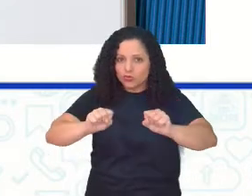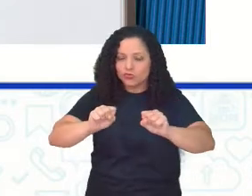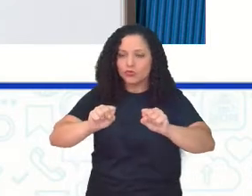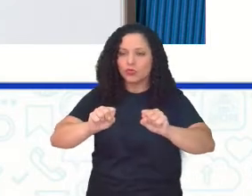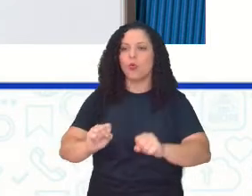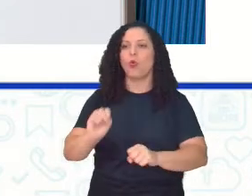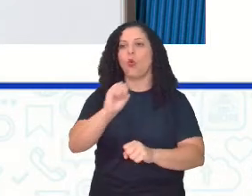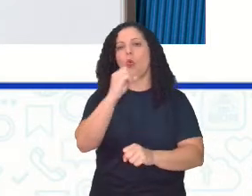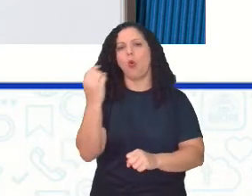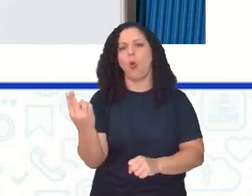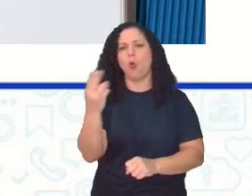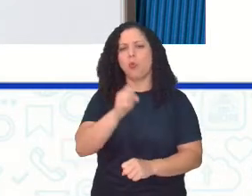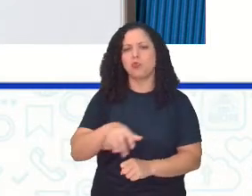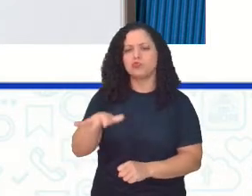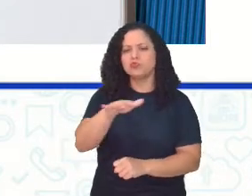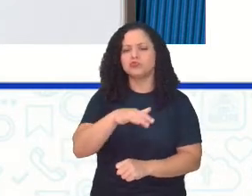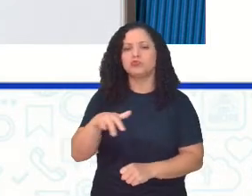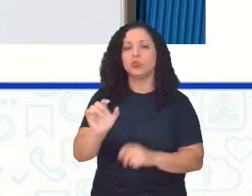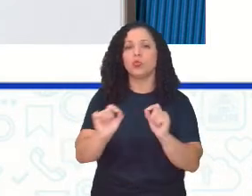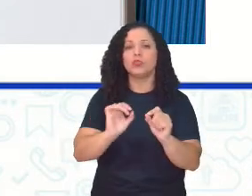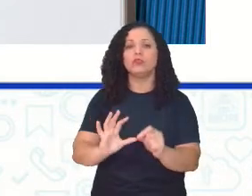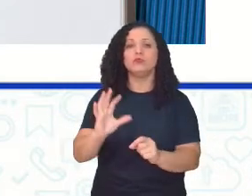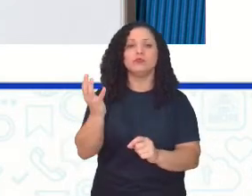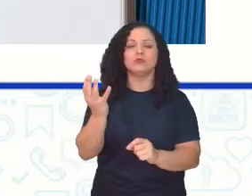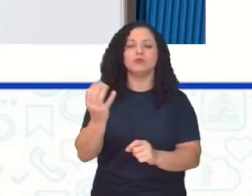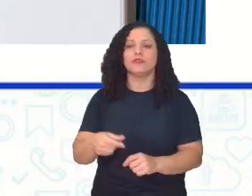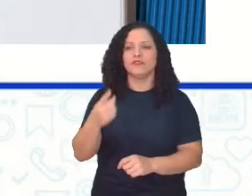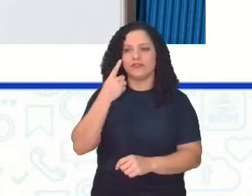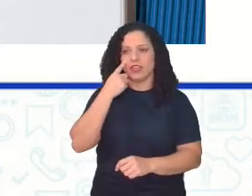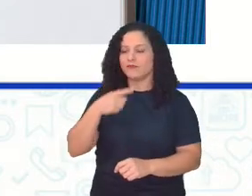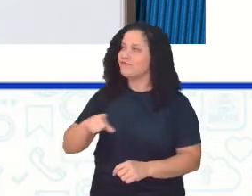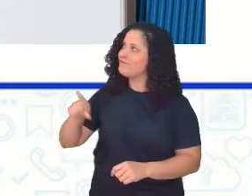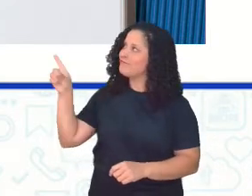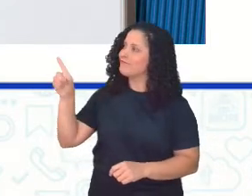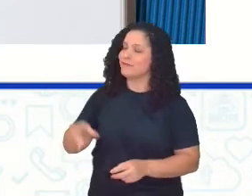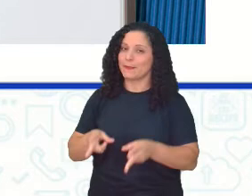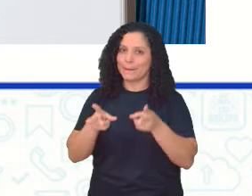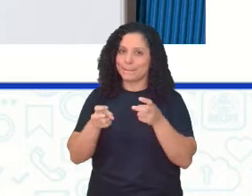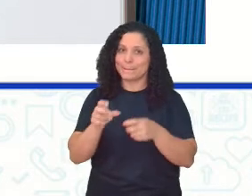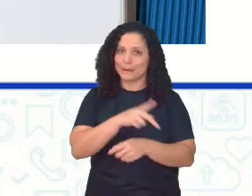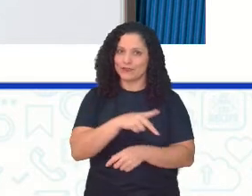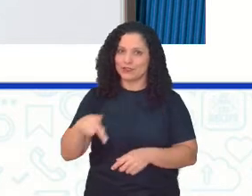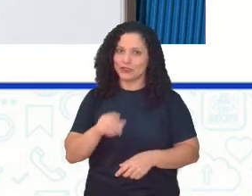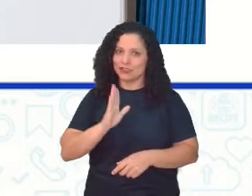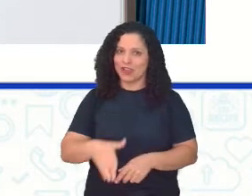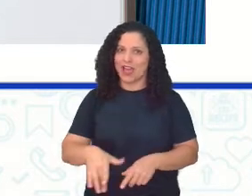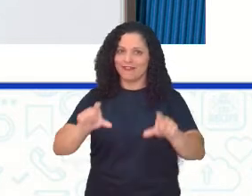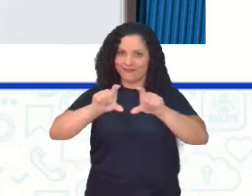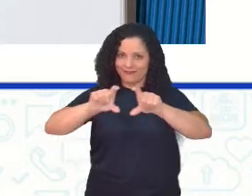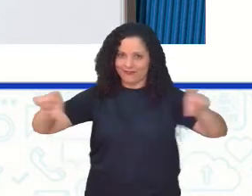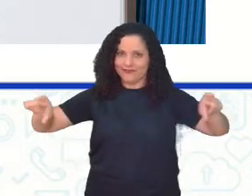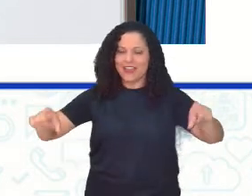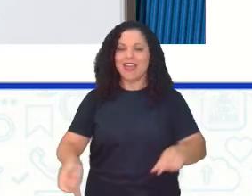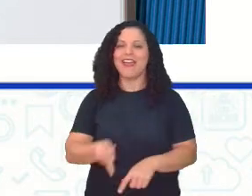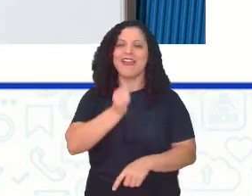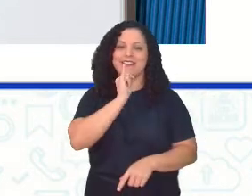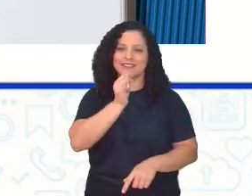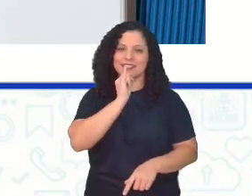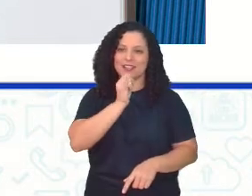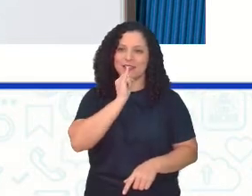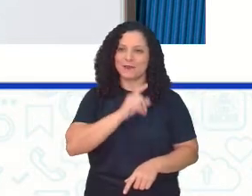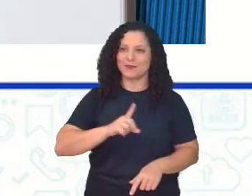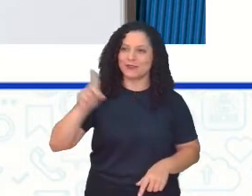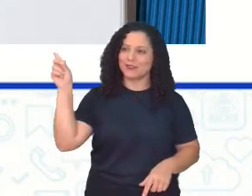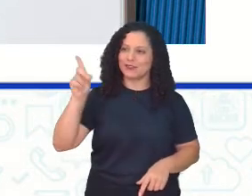pela situação. Então, percebam aí, não é? A professora Camille citou um exemplo que é bem parecido com esse,